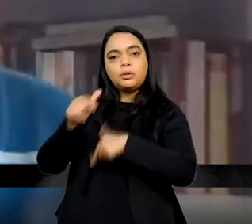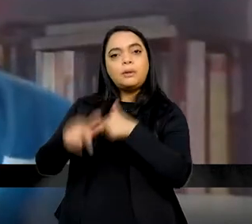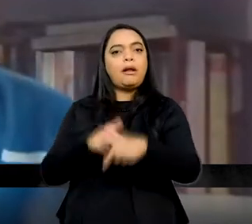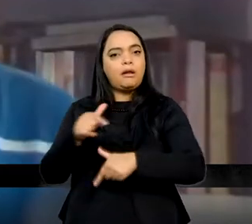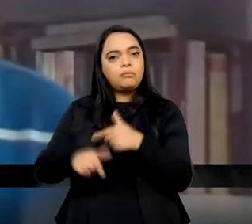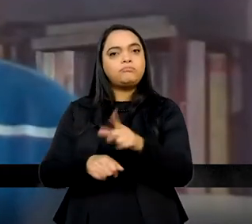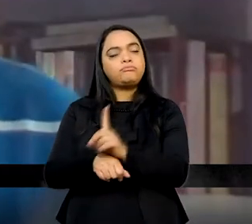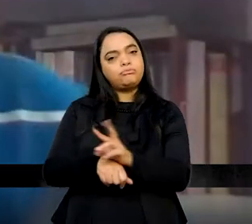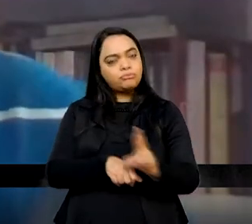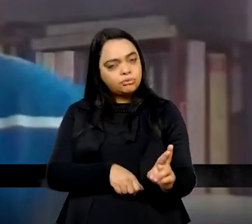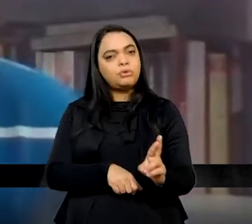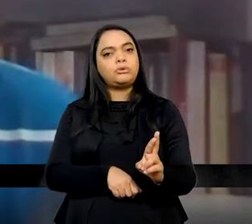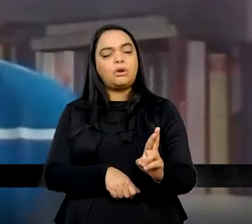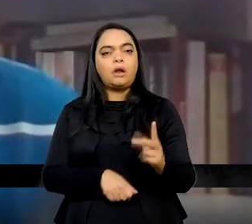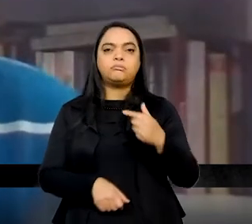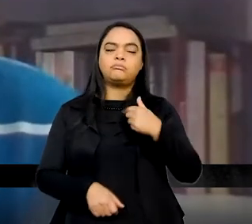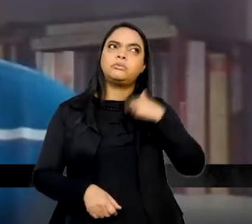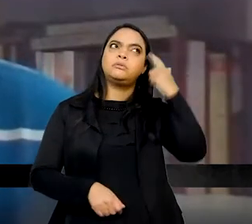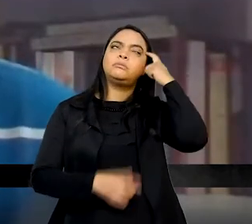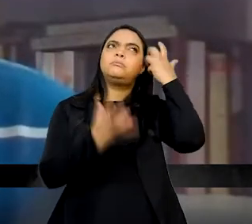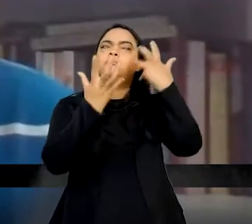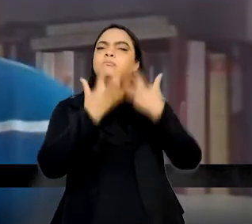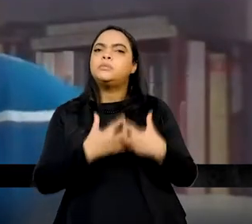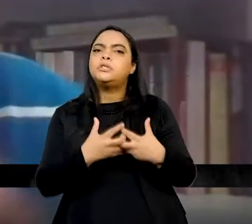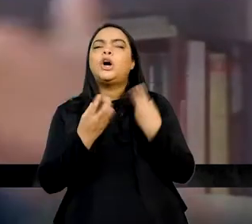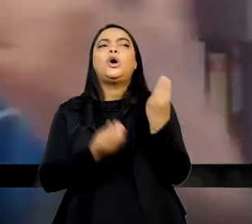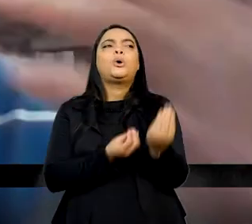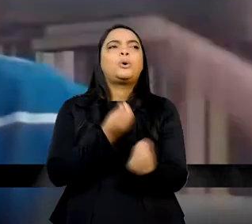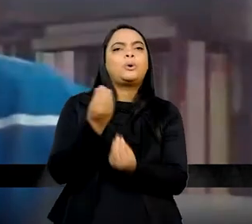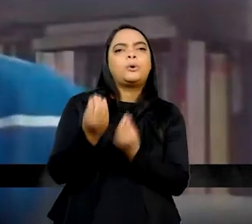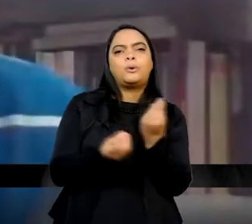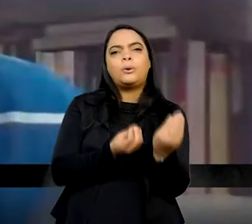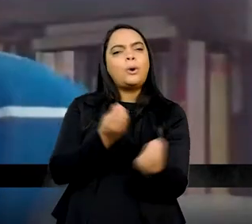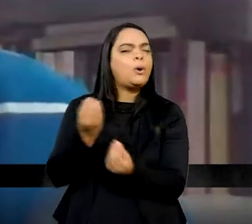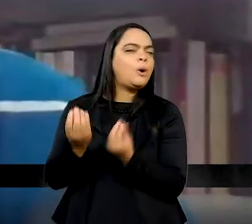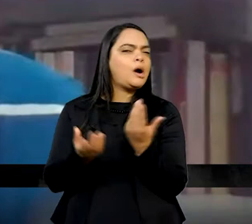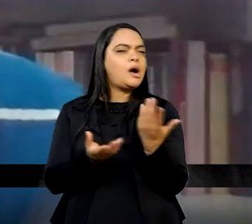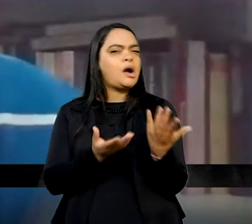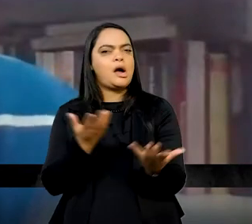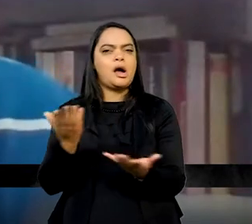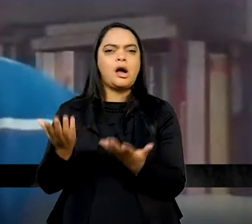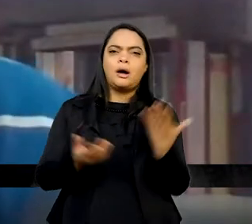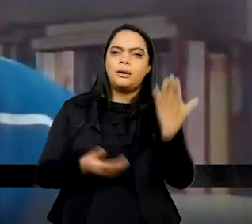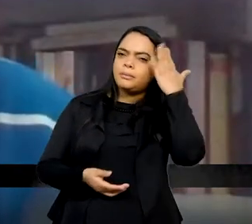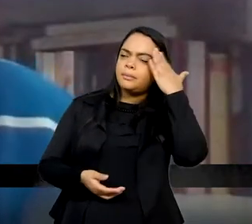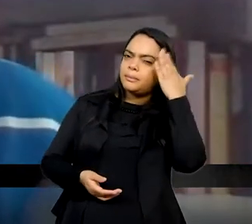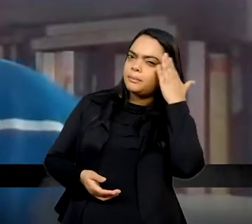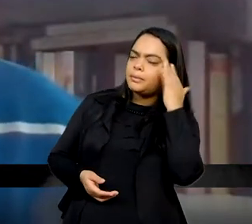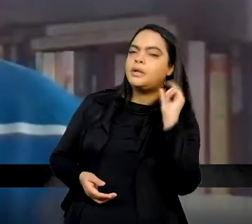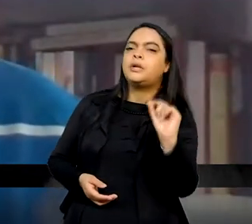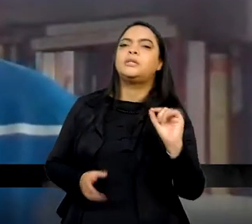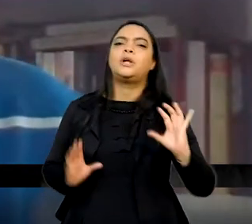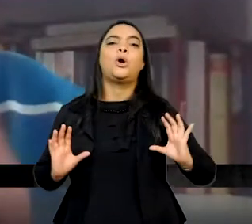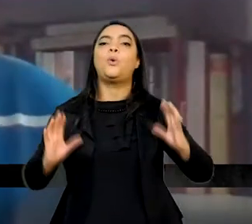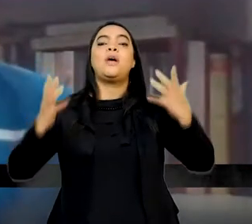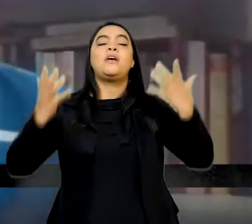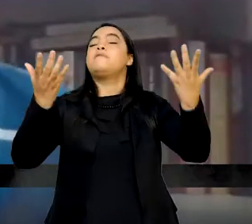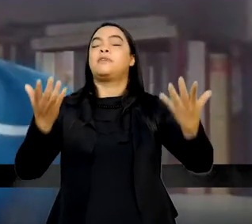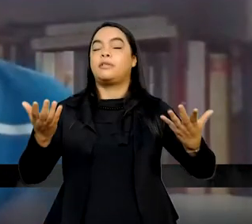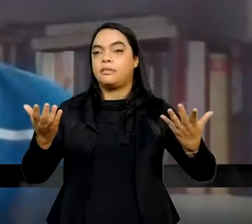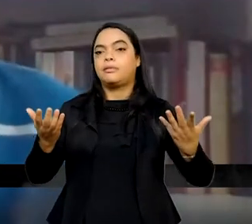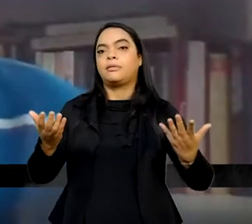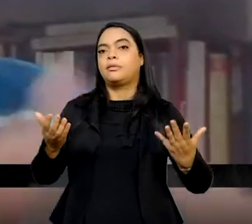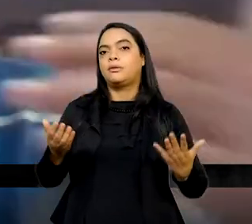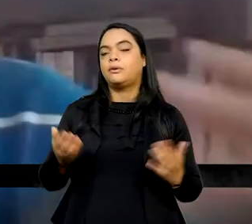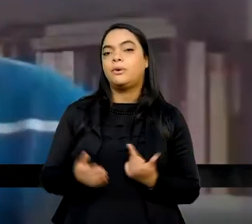Conversas Reservadas. Aí eu pensava como poderíamos ver a parte do momento das localidades onde o evento aconteceu e